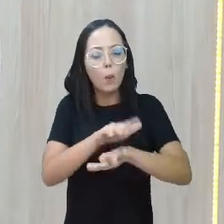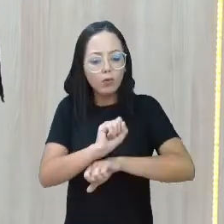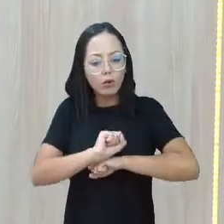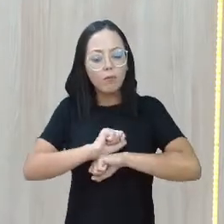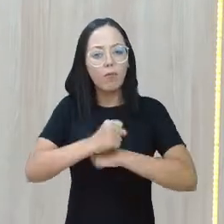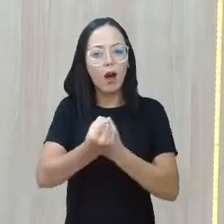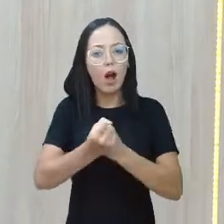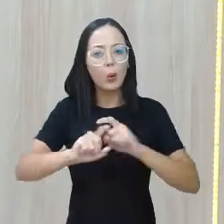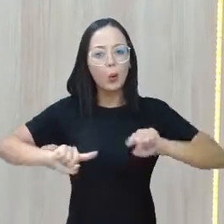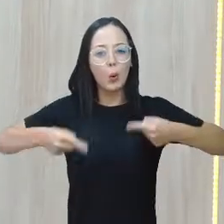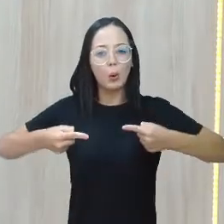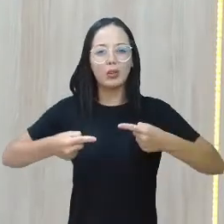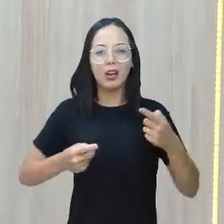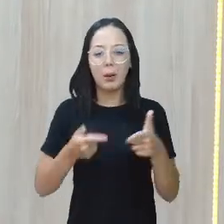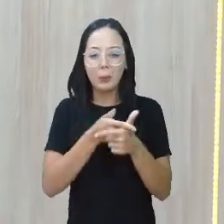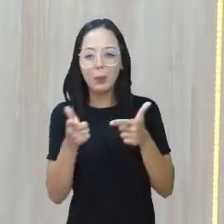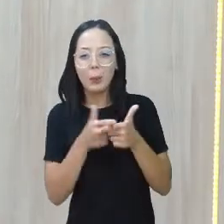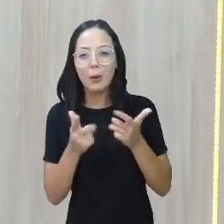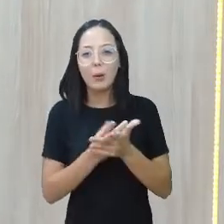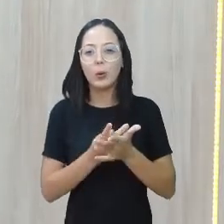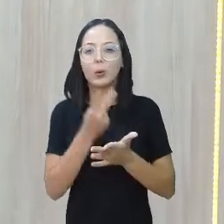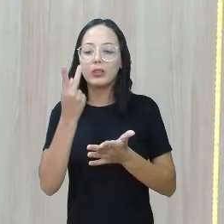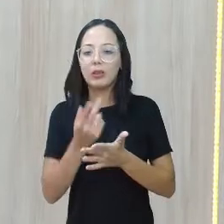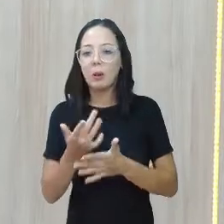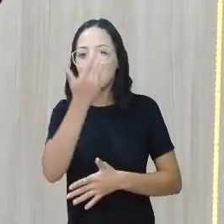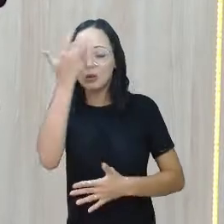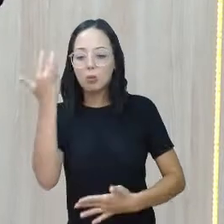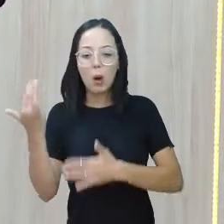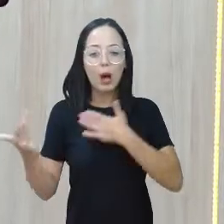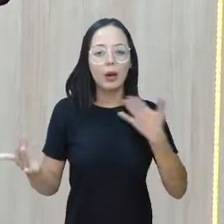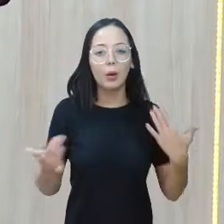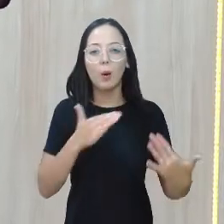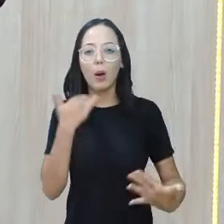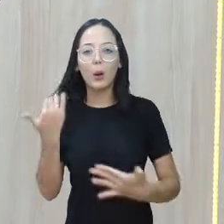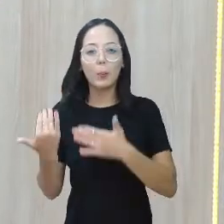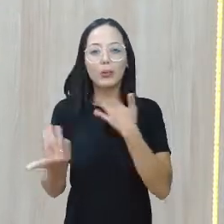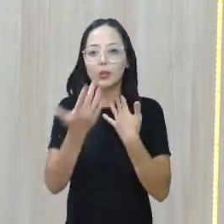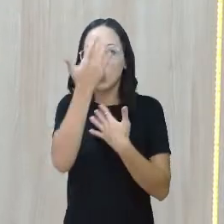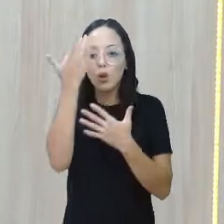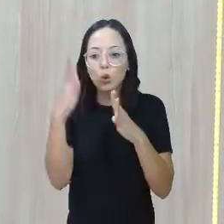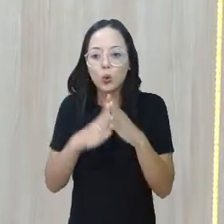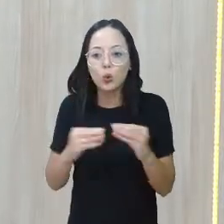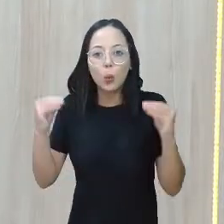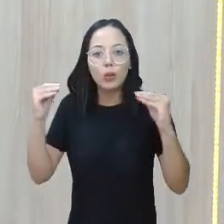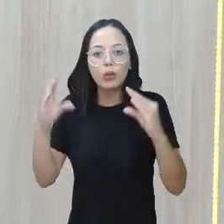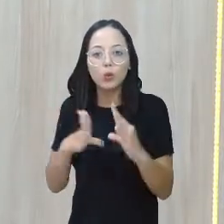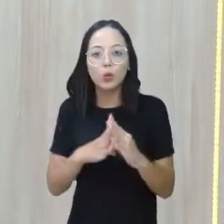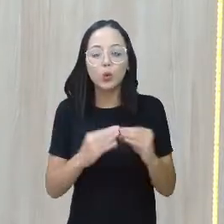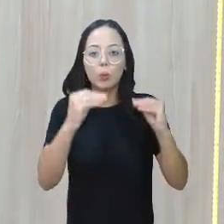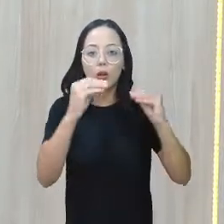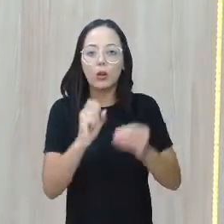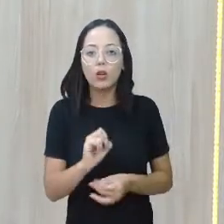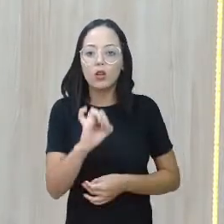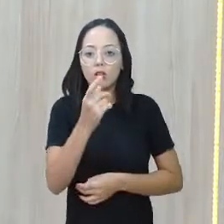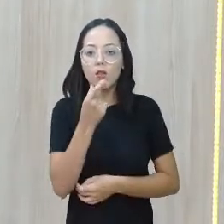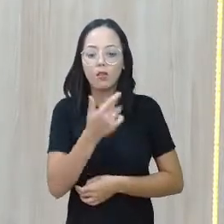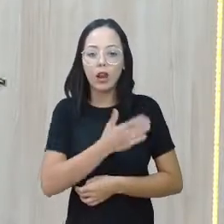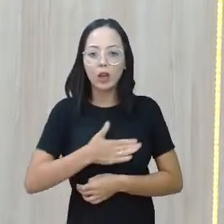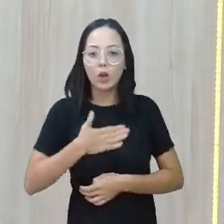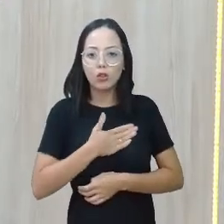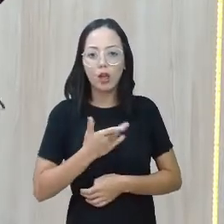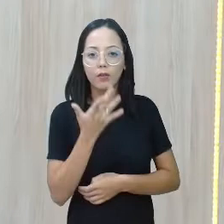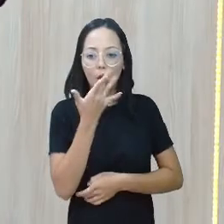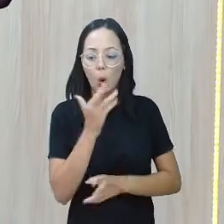contra todas aquelas injustiças, a pessoas morrendo, pessoas sumindo. Se eu dissesse que gostava de uma